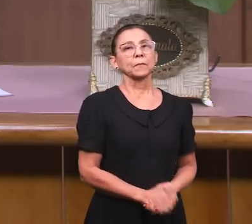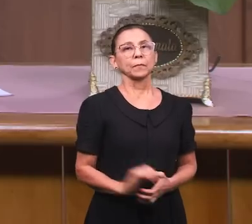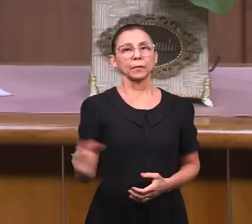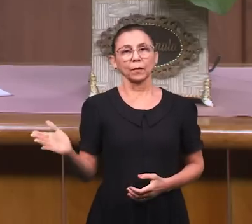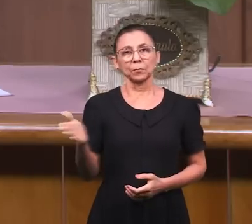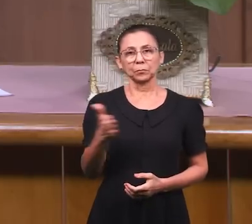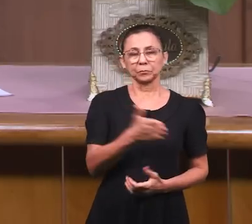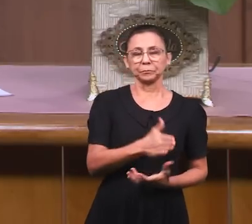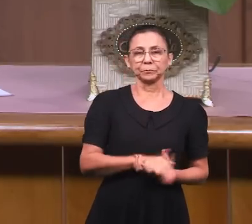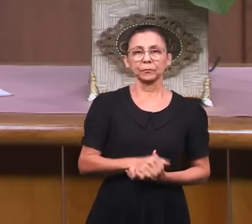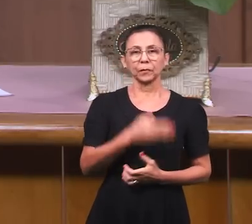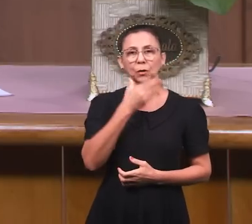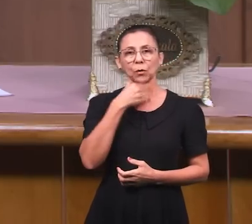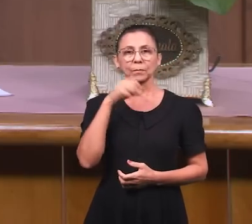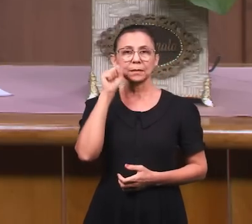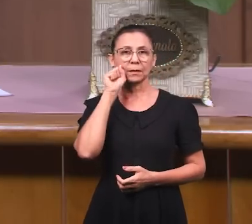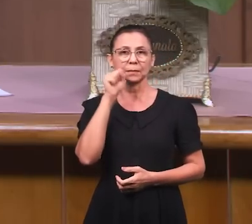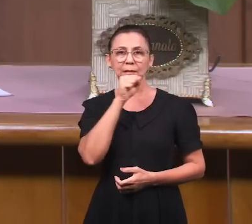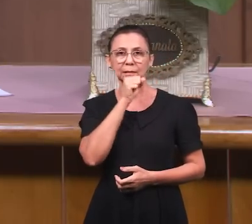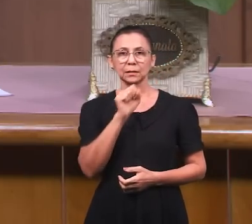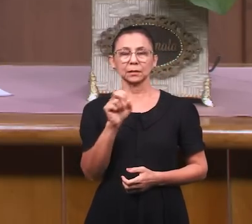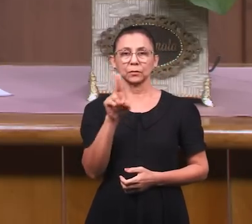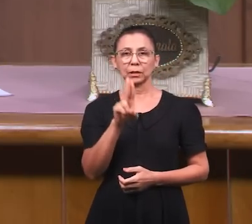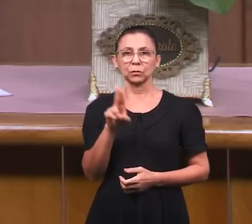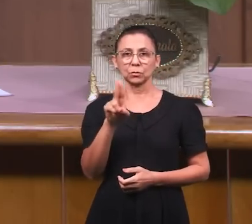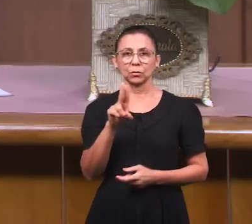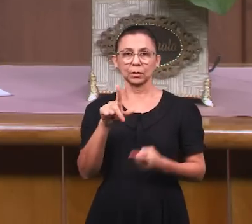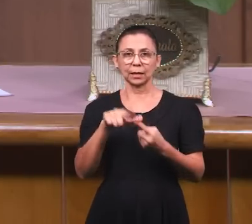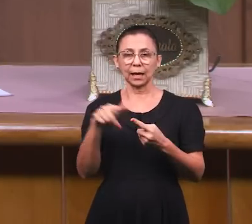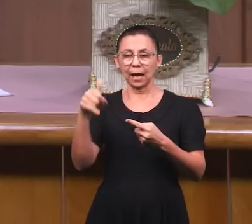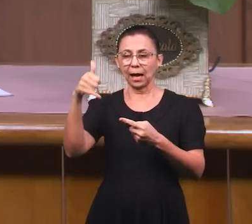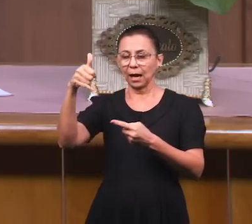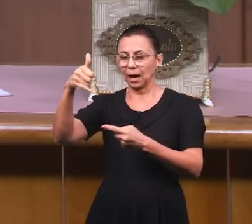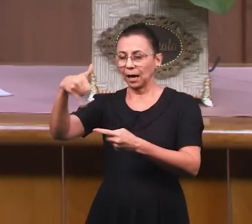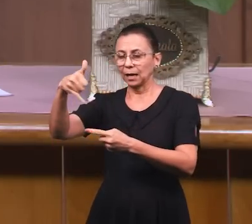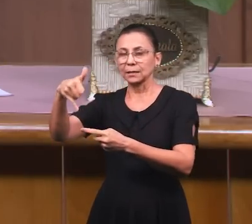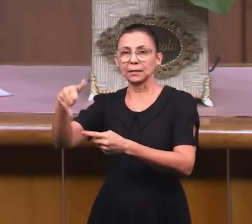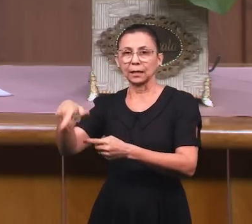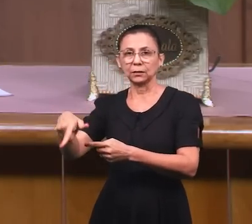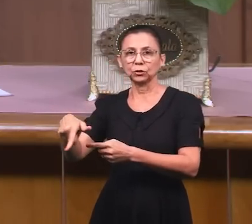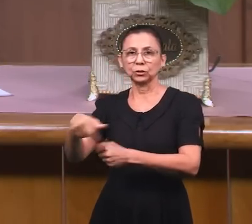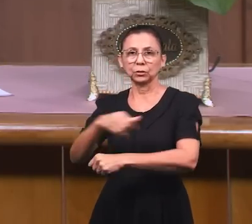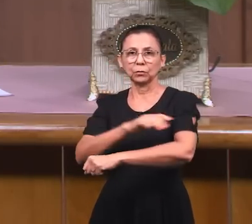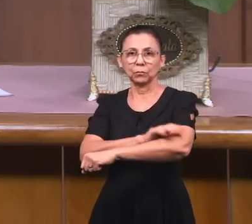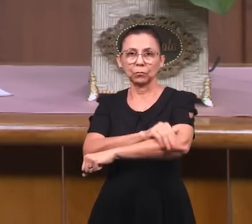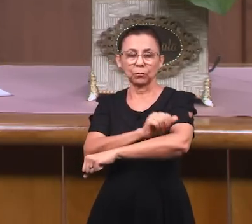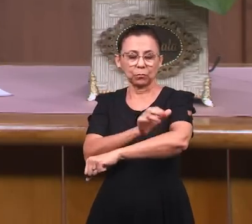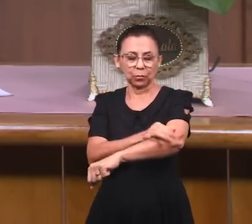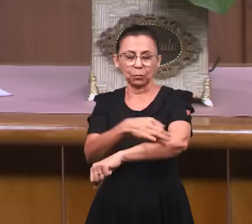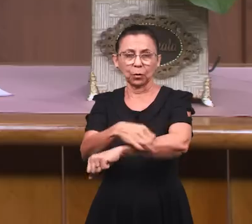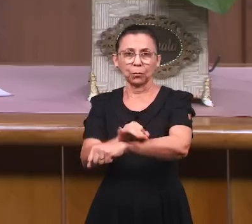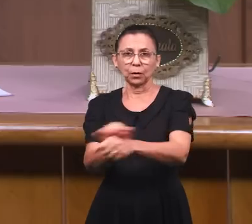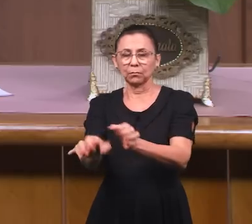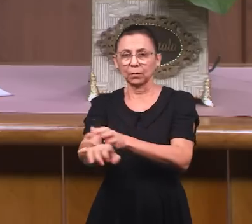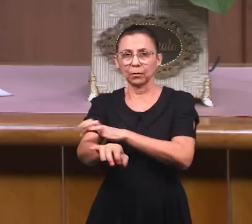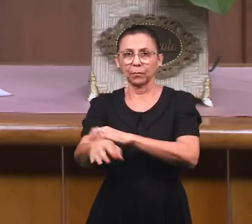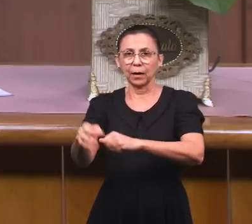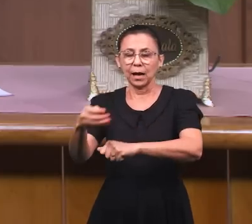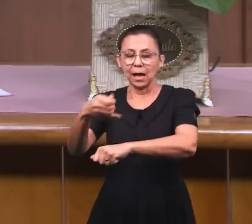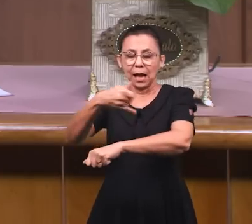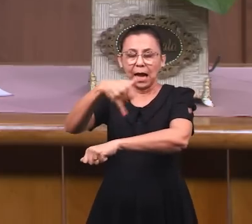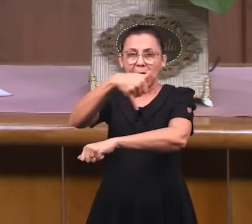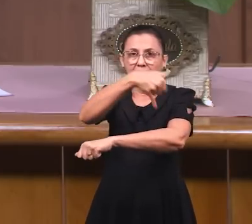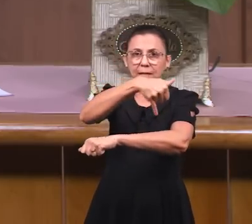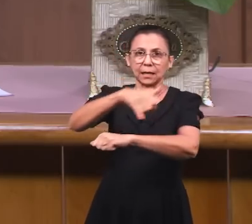2 elementos. Os elementos que ele usou foi o azeite e o vinho para curar aquela ferida. Era uma